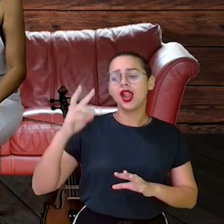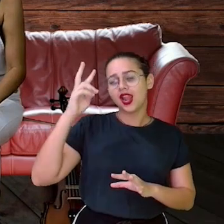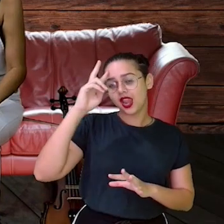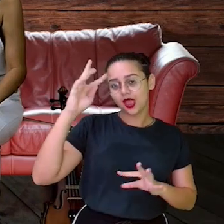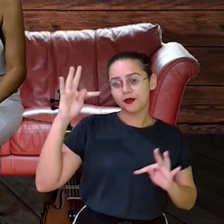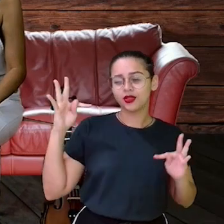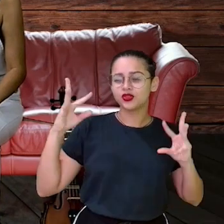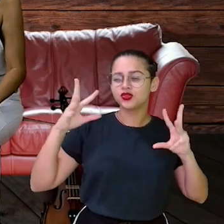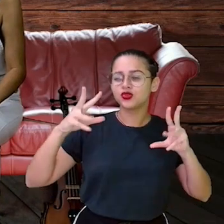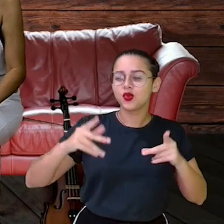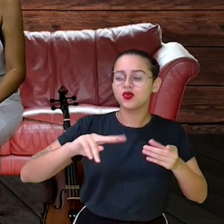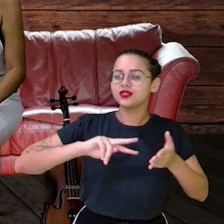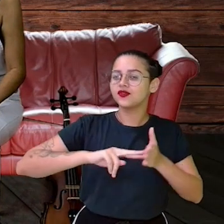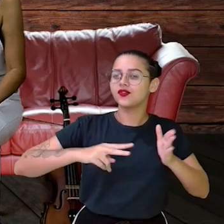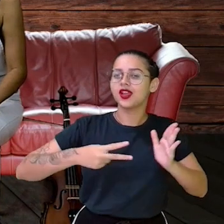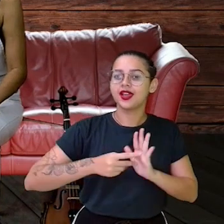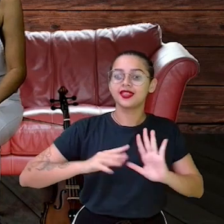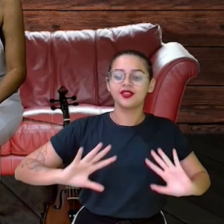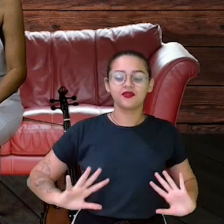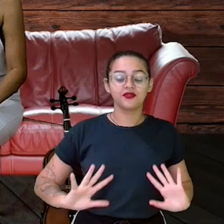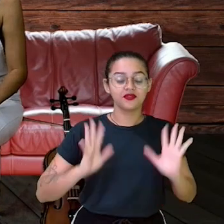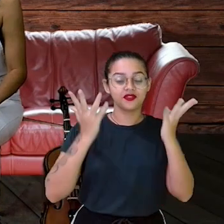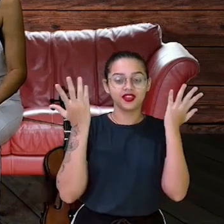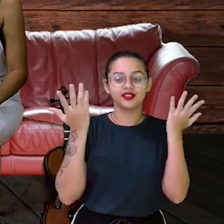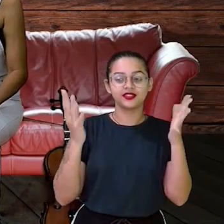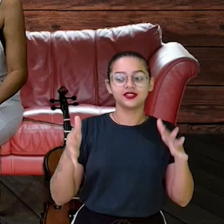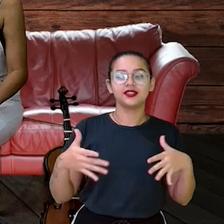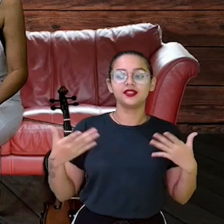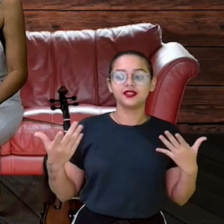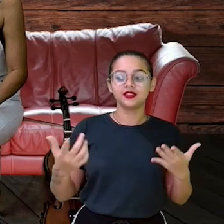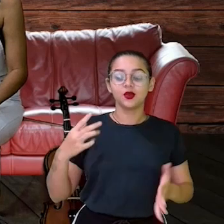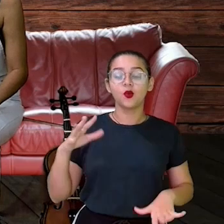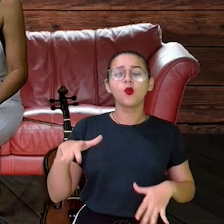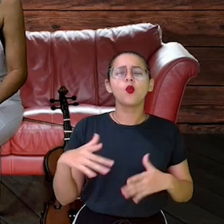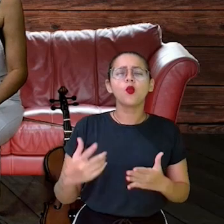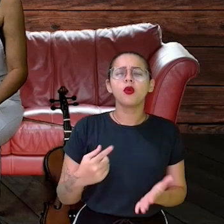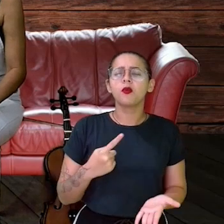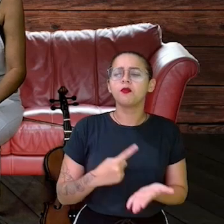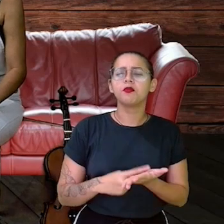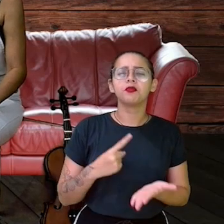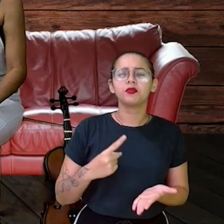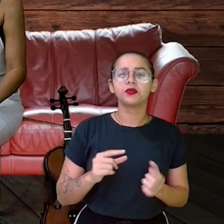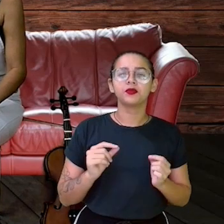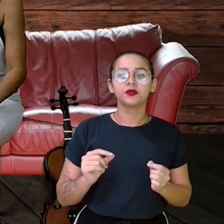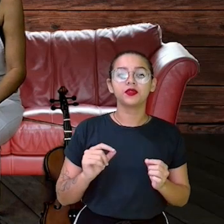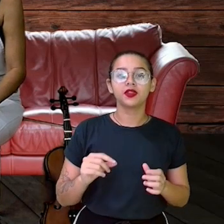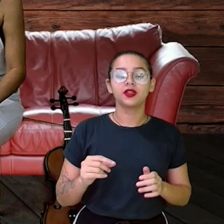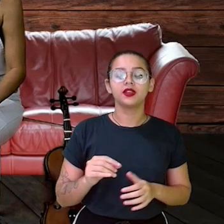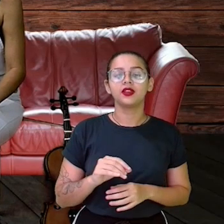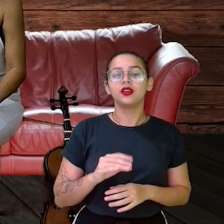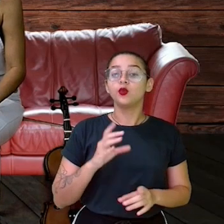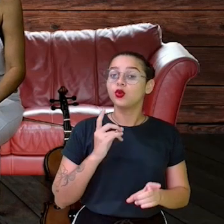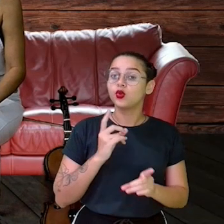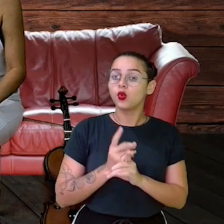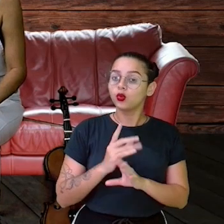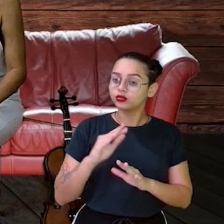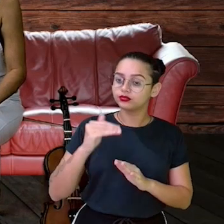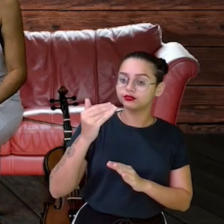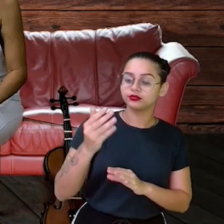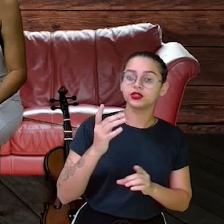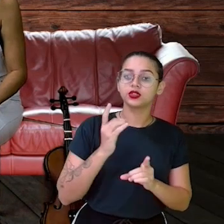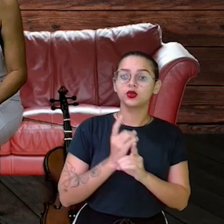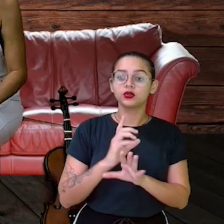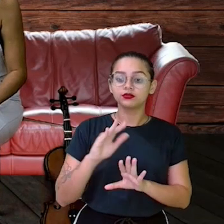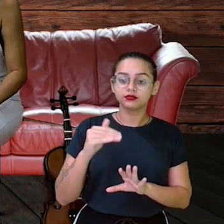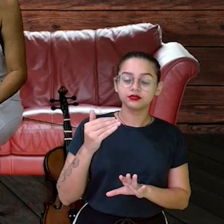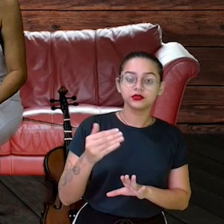Significado dessa festa, não é? Olha, o nosso combinado foi que a cada encontro nosso a gente escolheria o